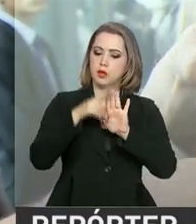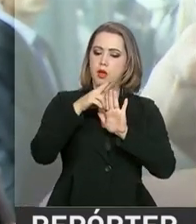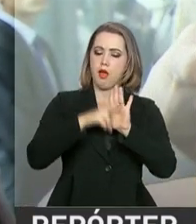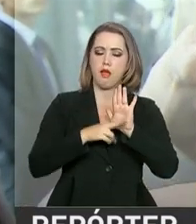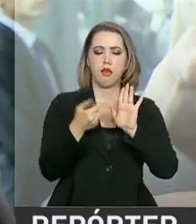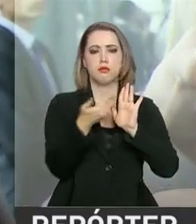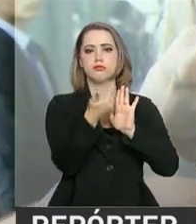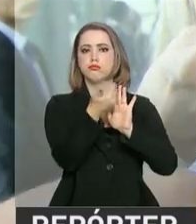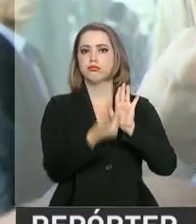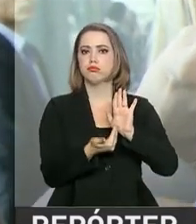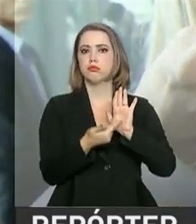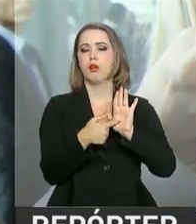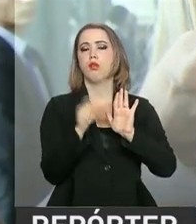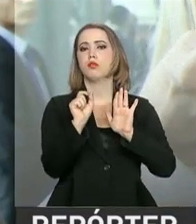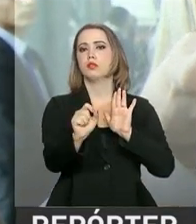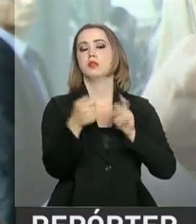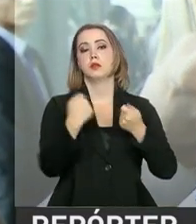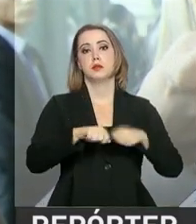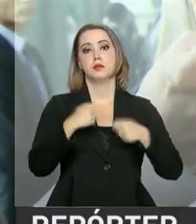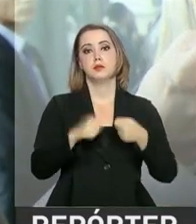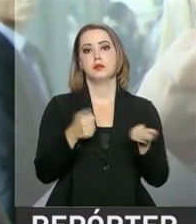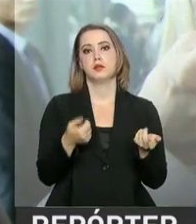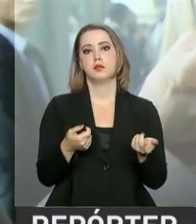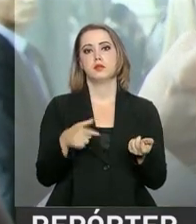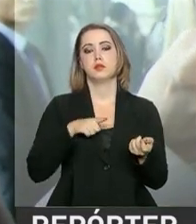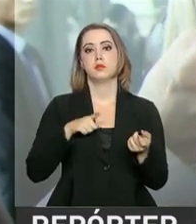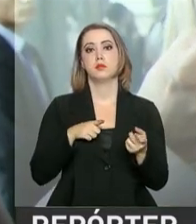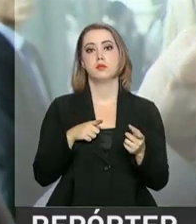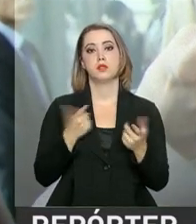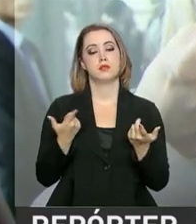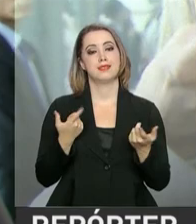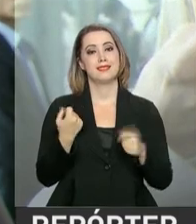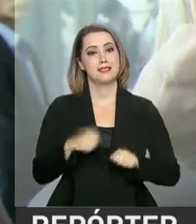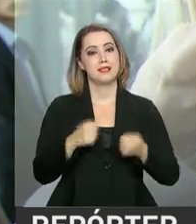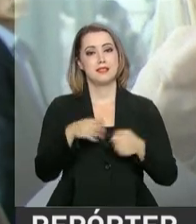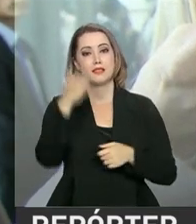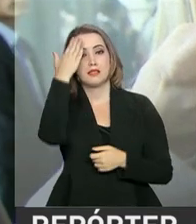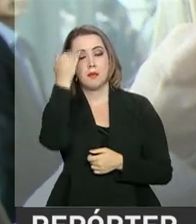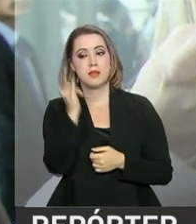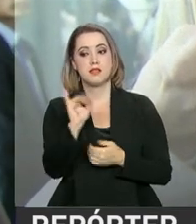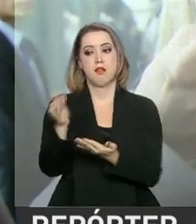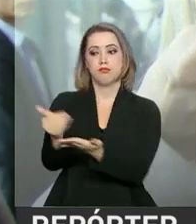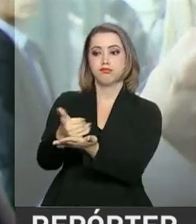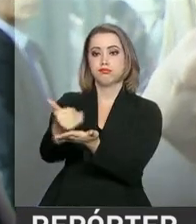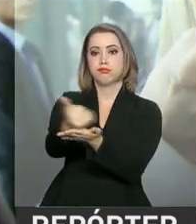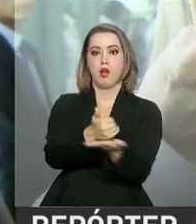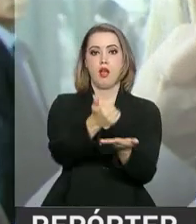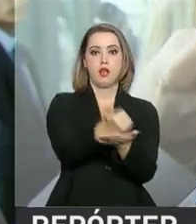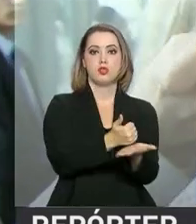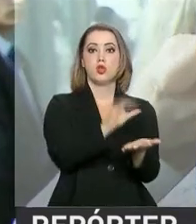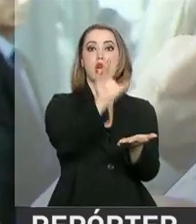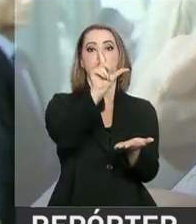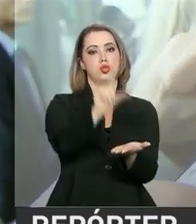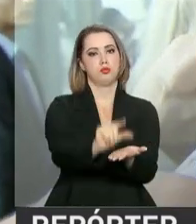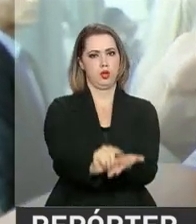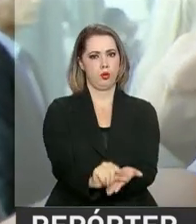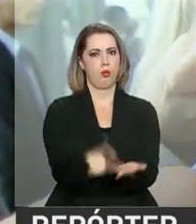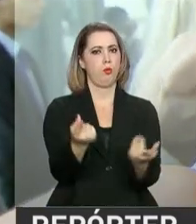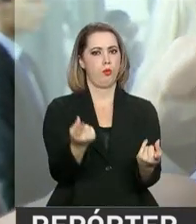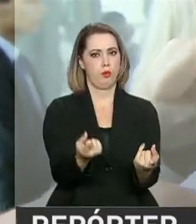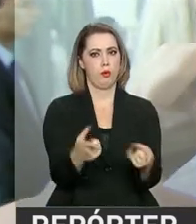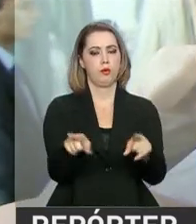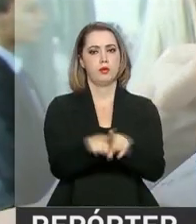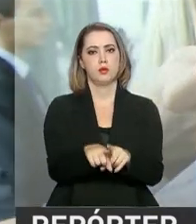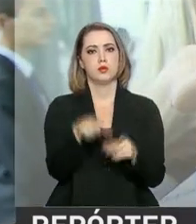regime. Eles têm que ter havido queda de receitas e índices diversos que, de fato,